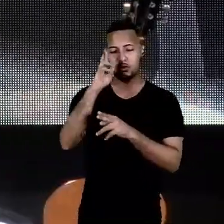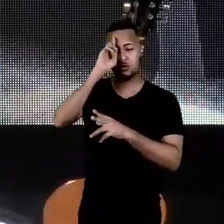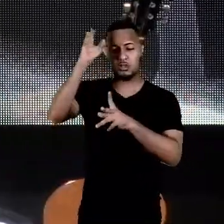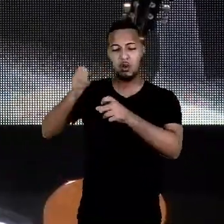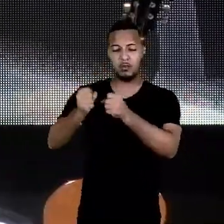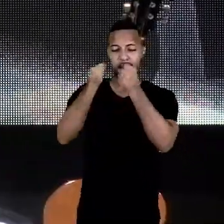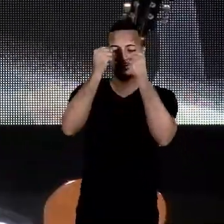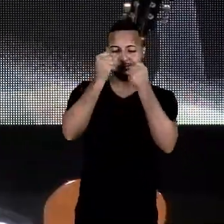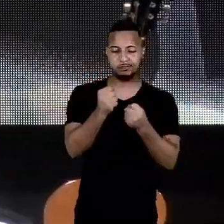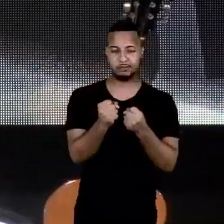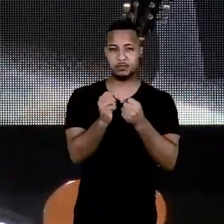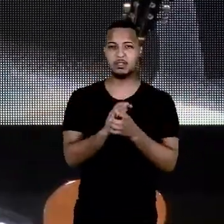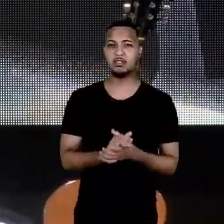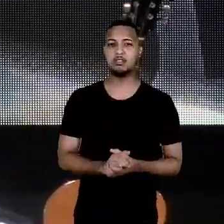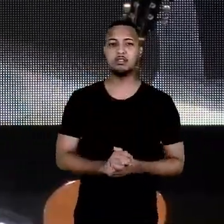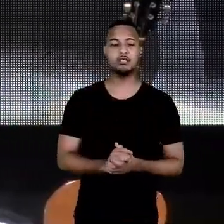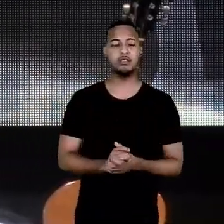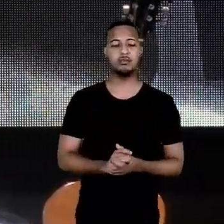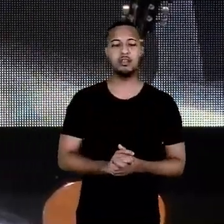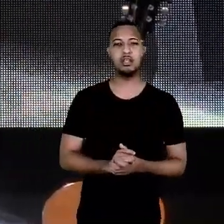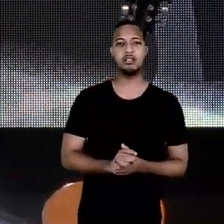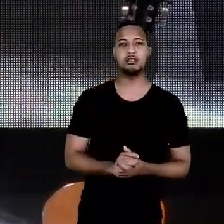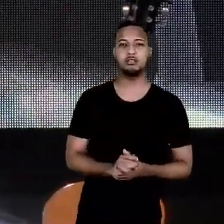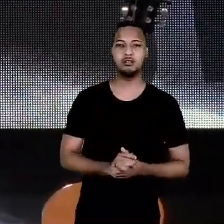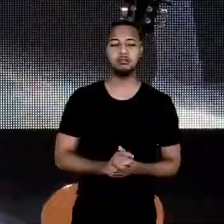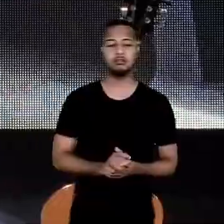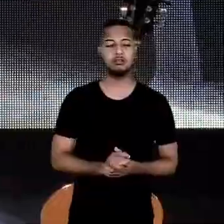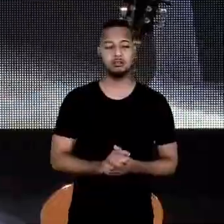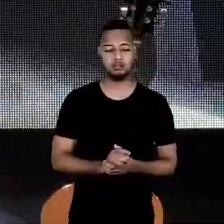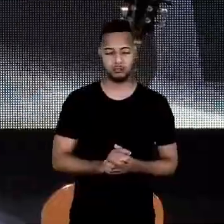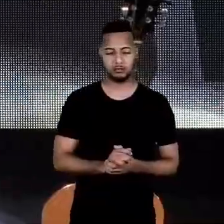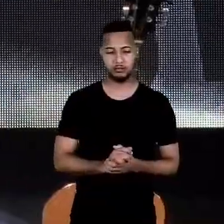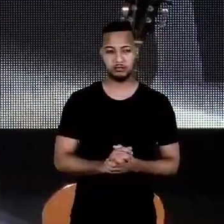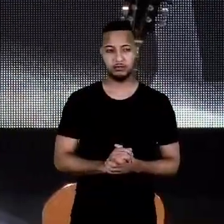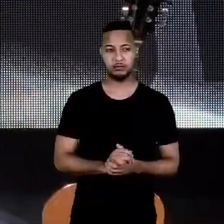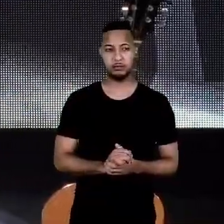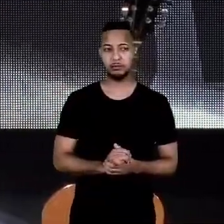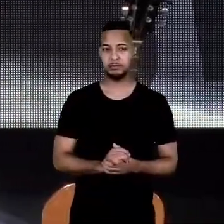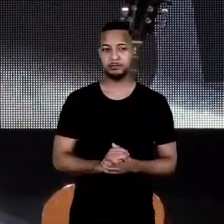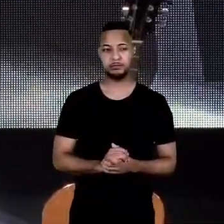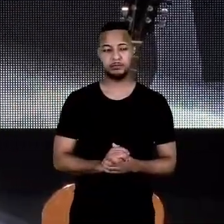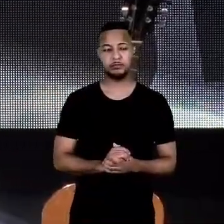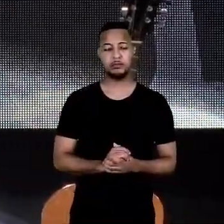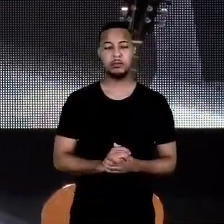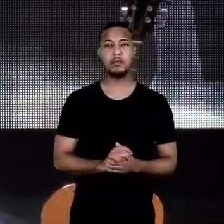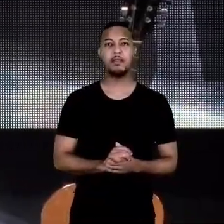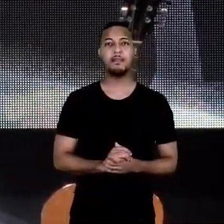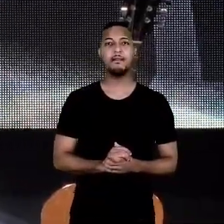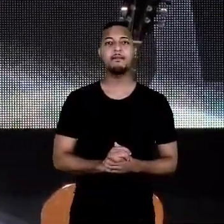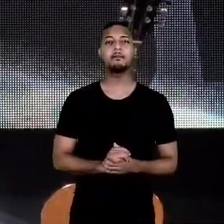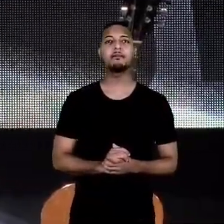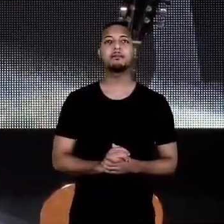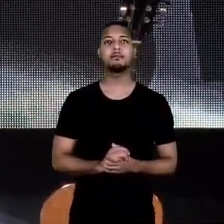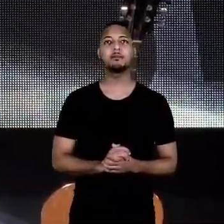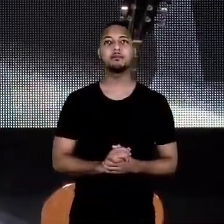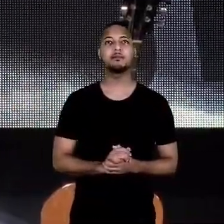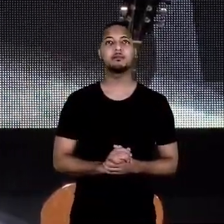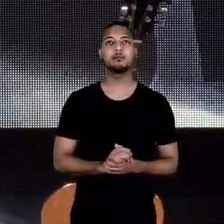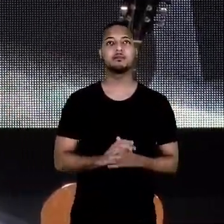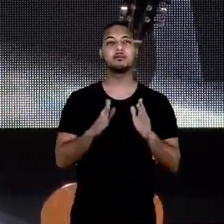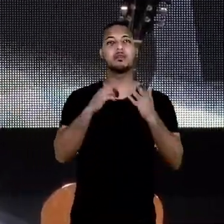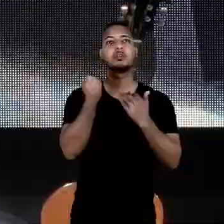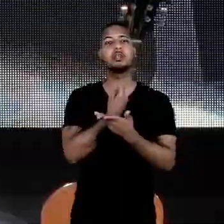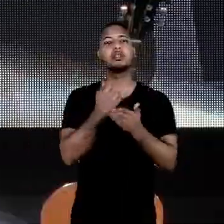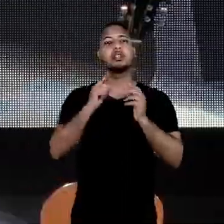Todo-Poderoso. Isso é o que Deus está procurando em mim e você. Depois que a gente identifica o cativeiro, quando a